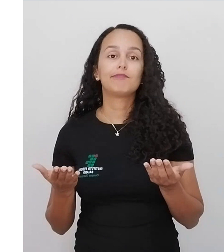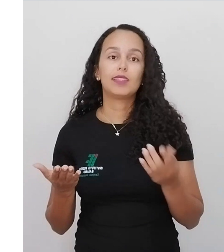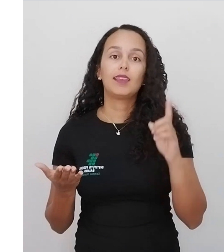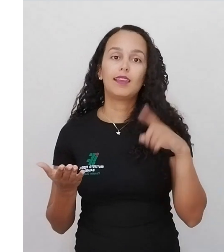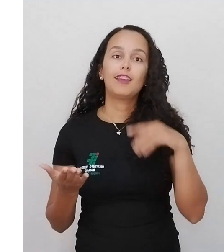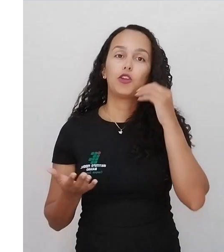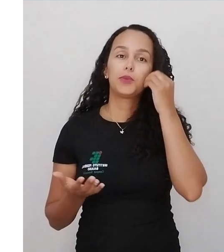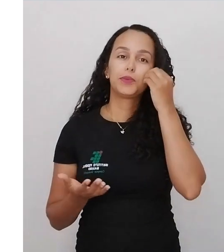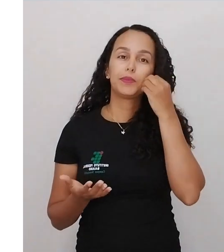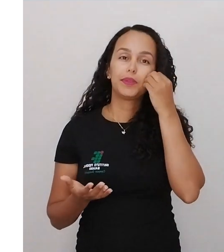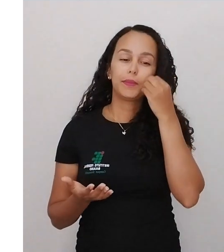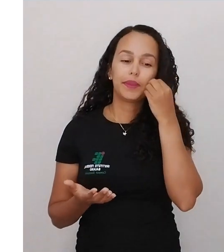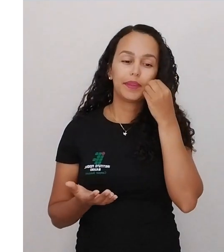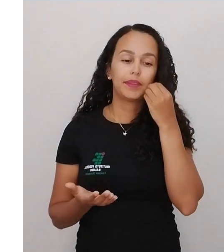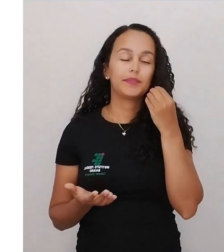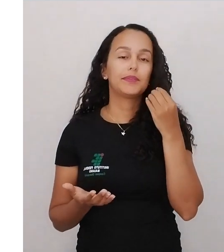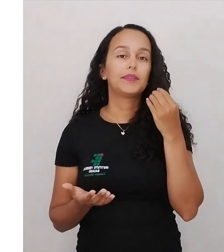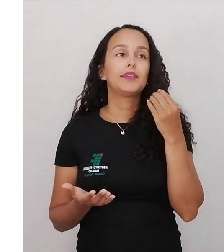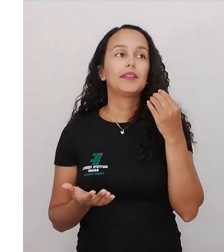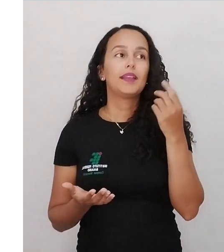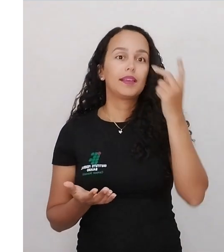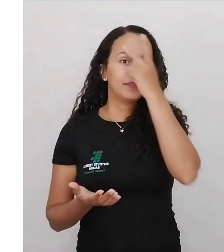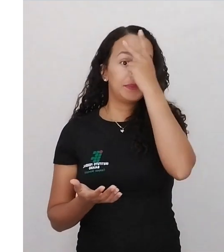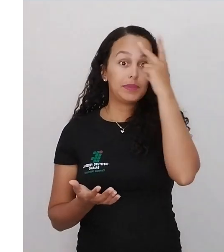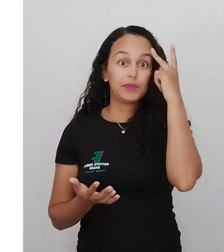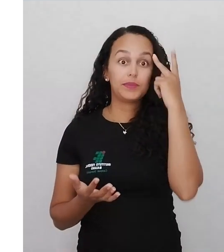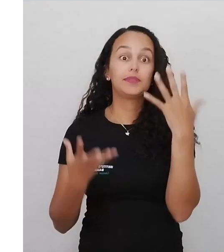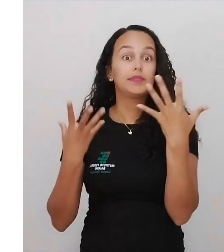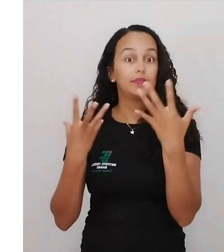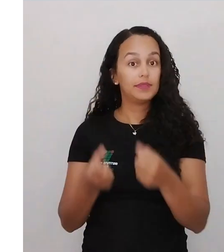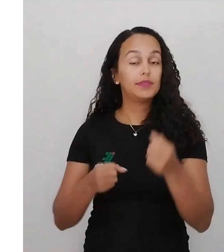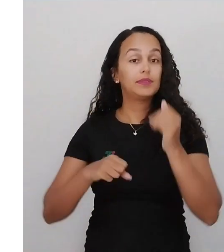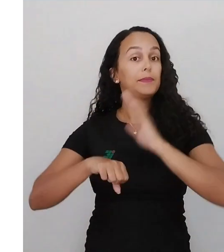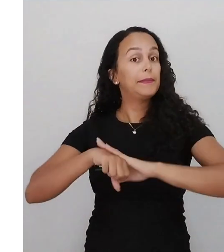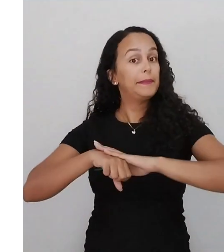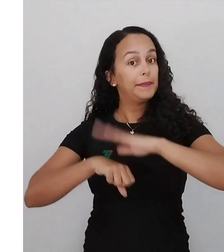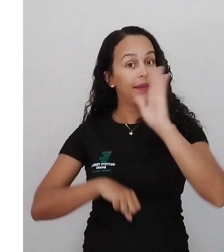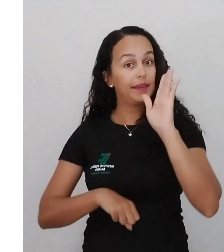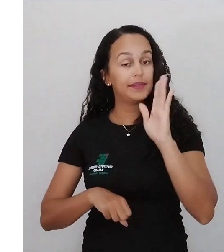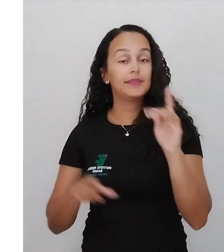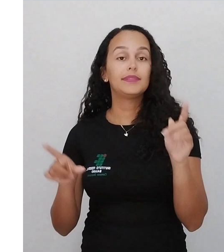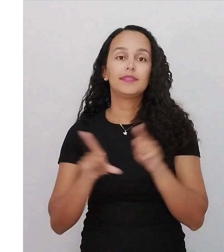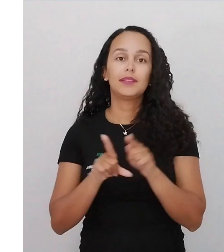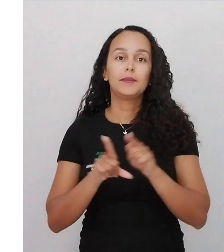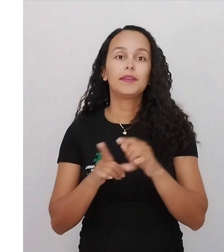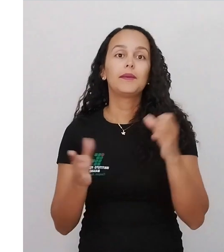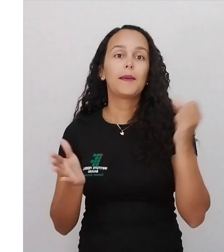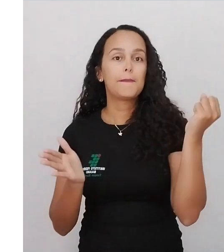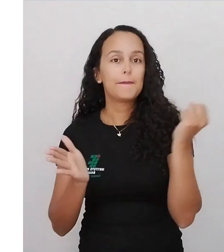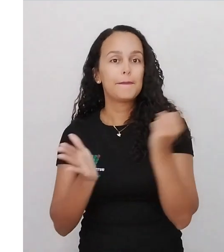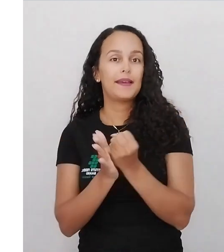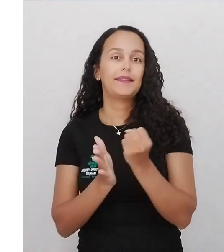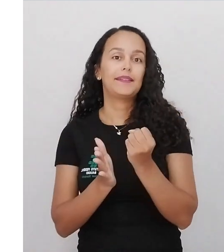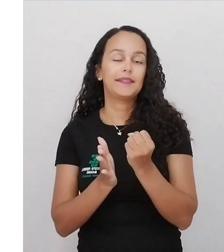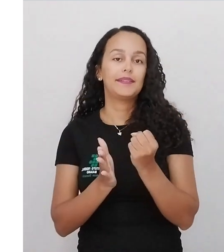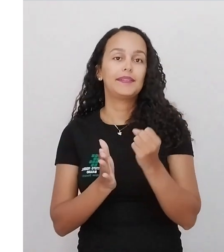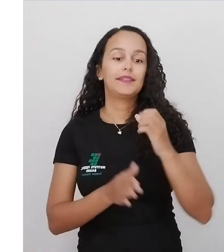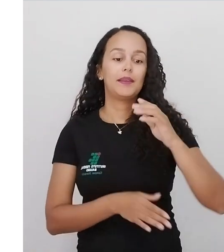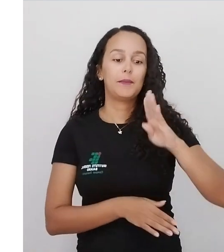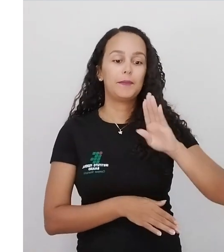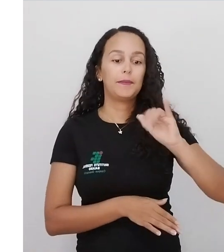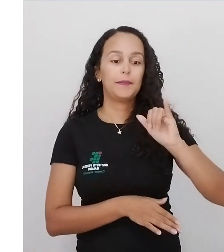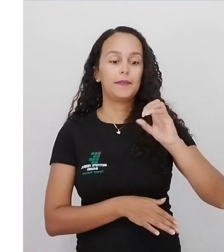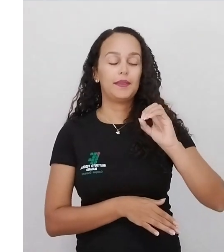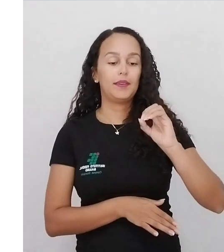né, esse é o experimento que mais foi aceito, E foi o demarcatório mesmo,